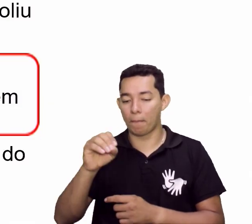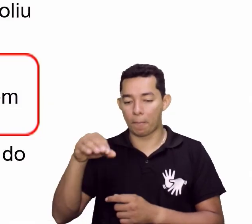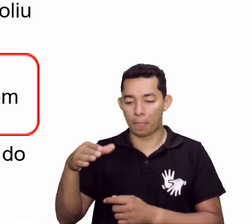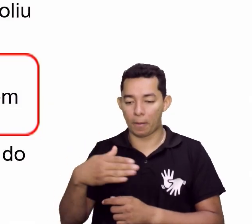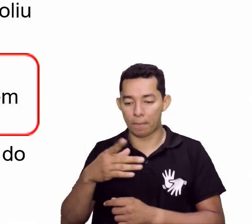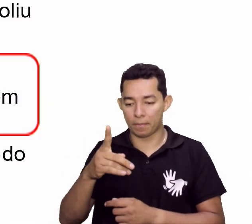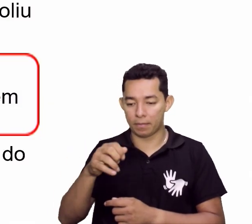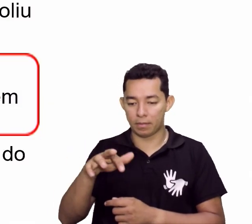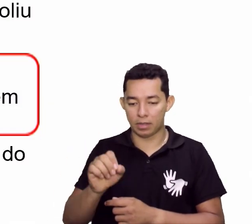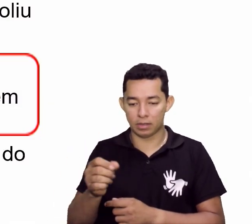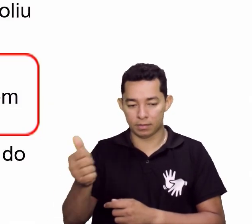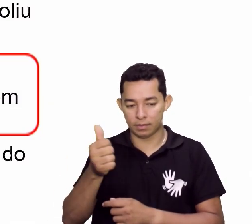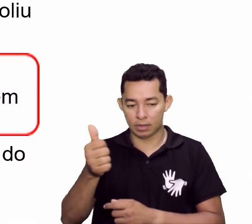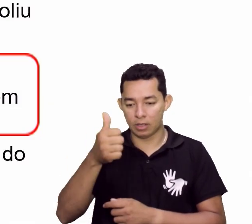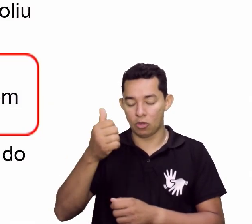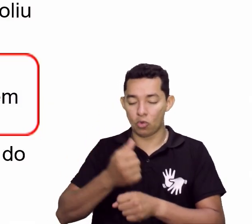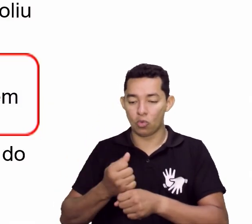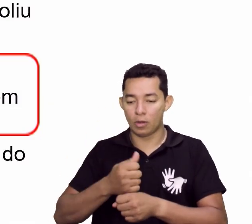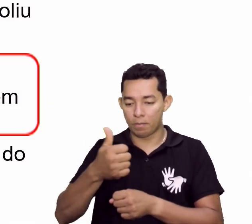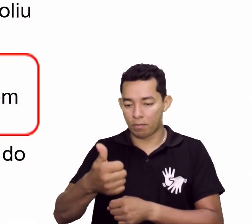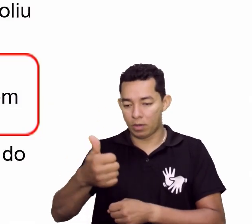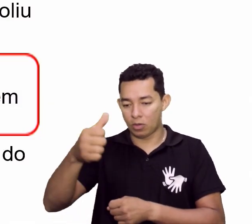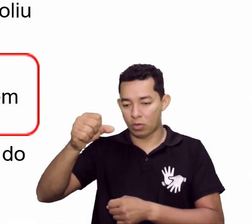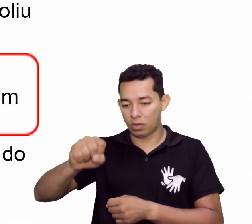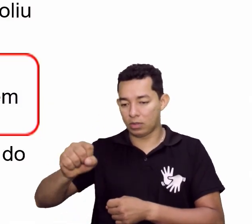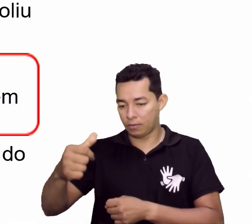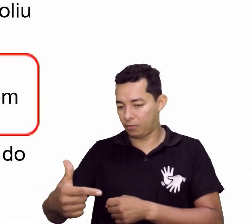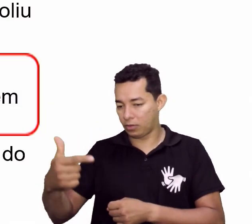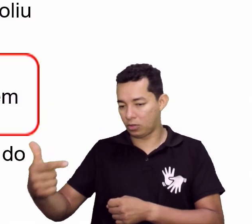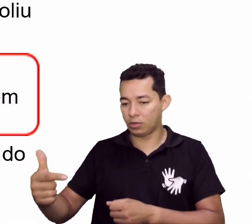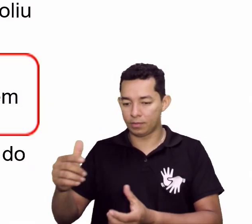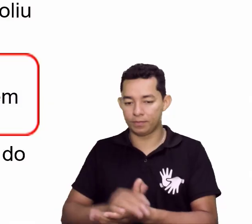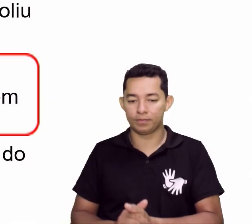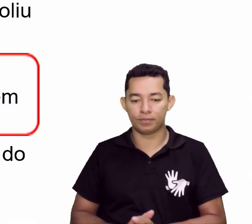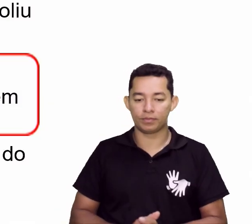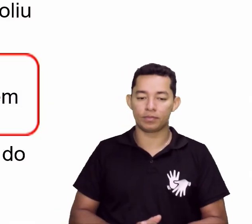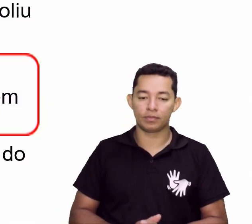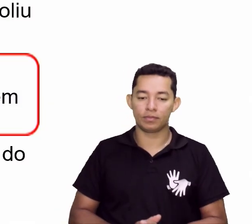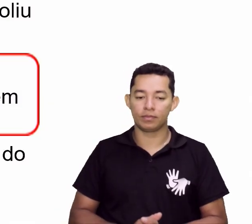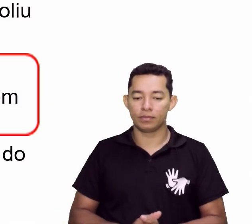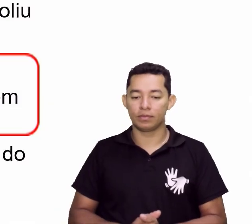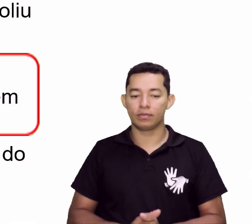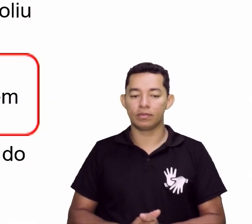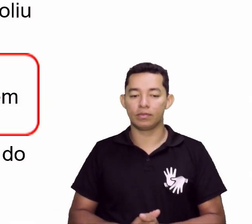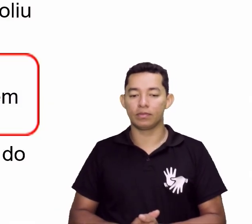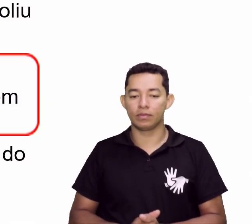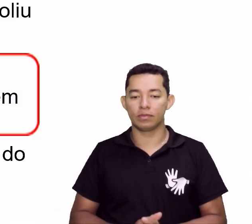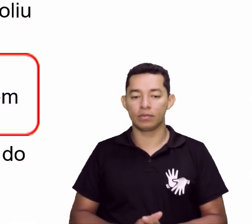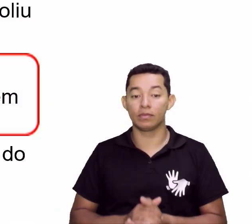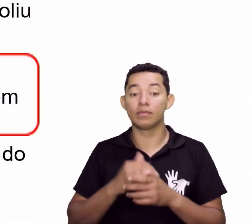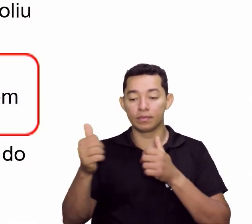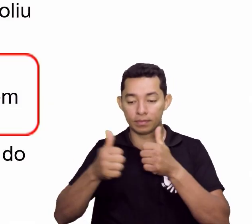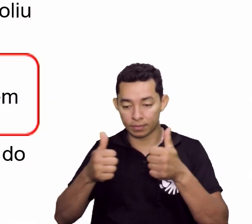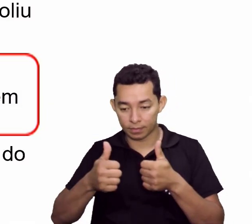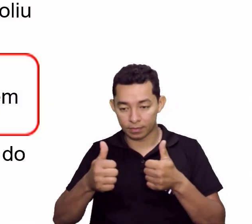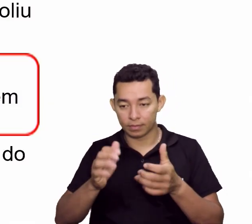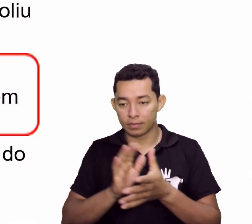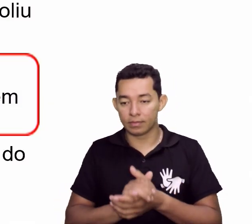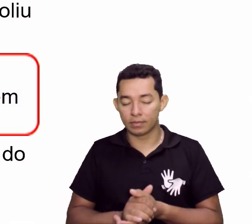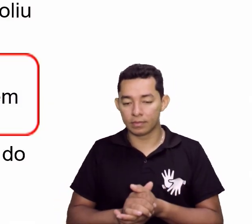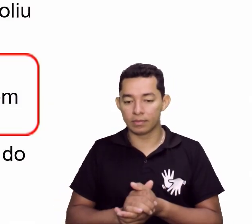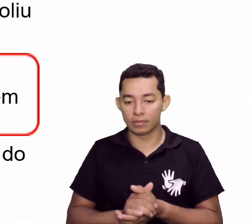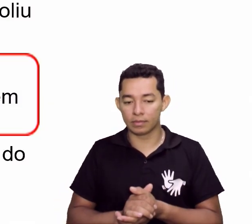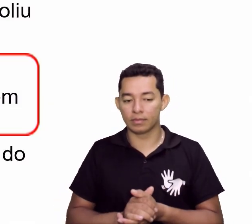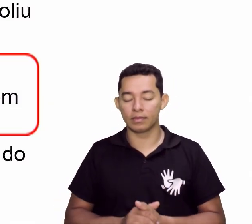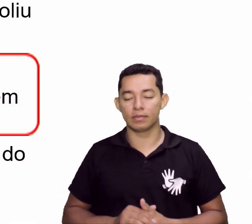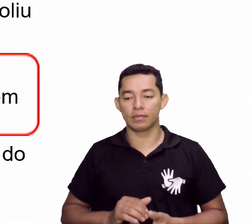I em 1822, certo? 7 de setembro de 1822. Beleza? Creuza é uma